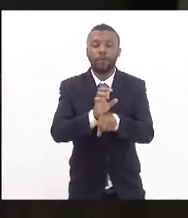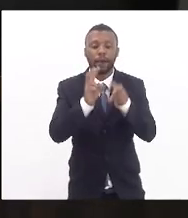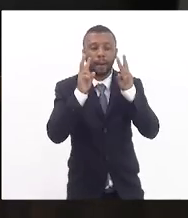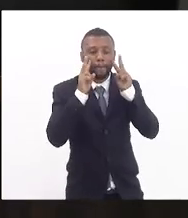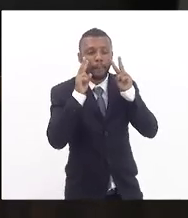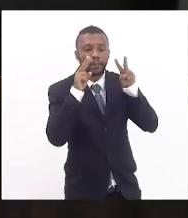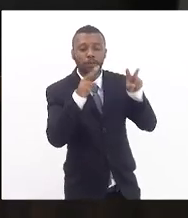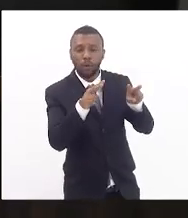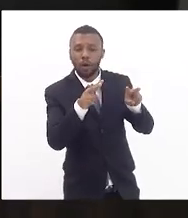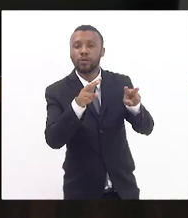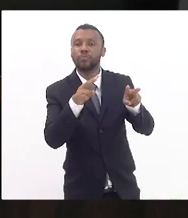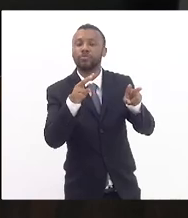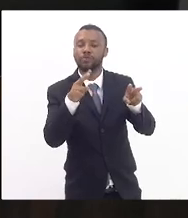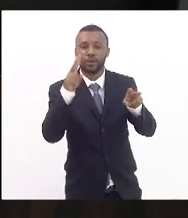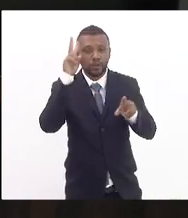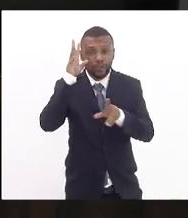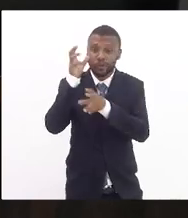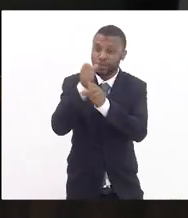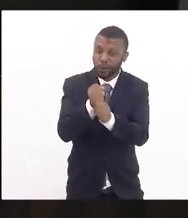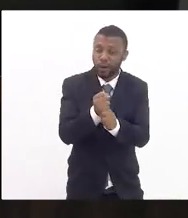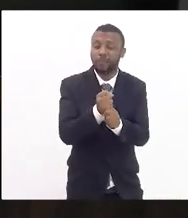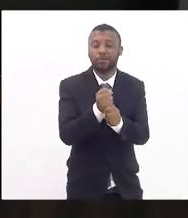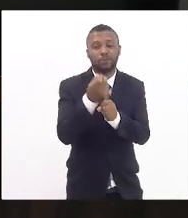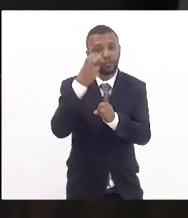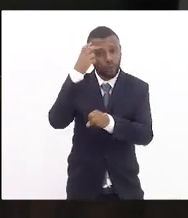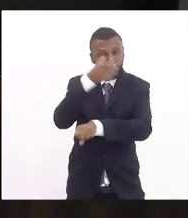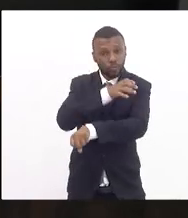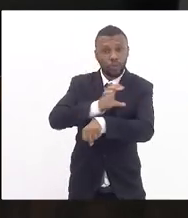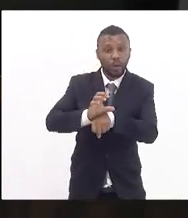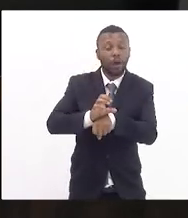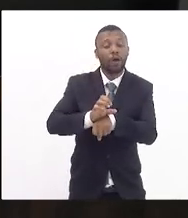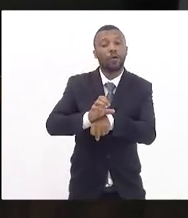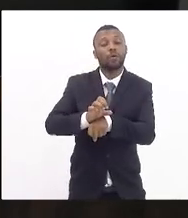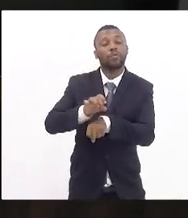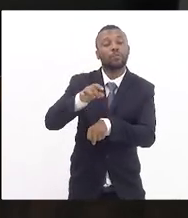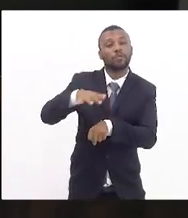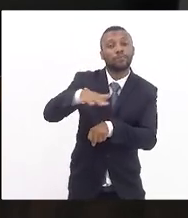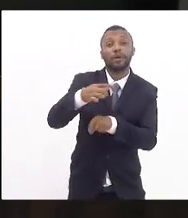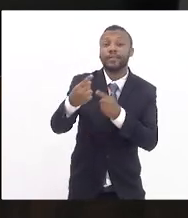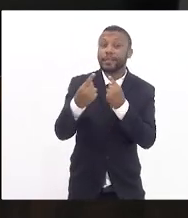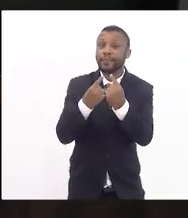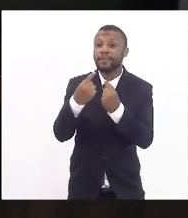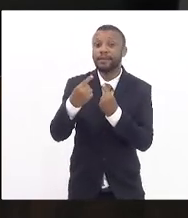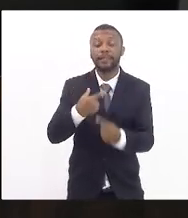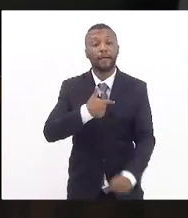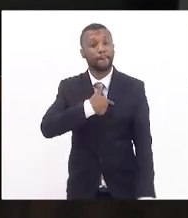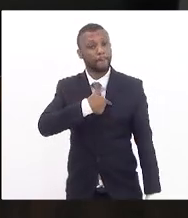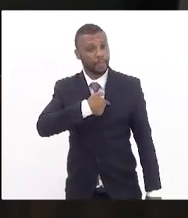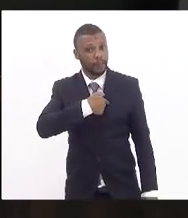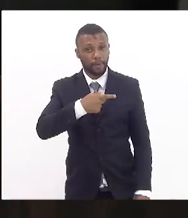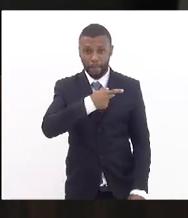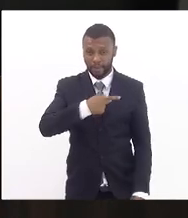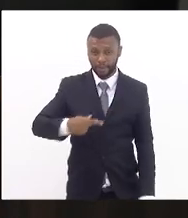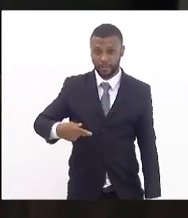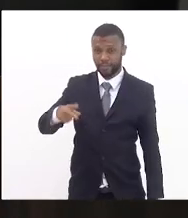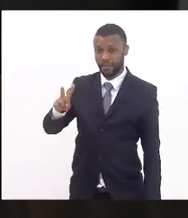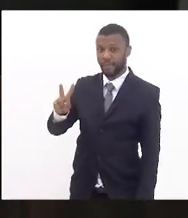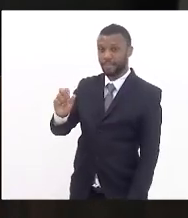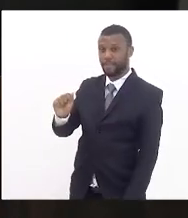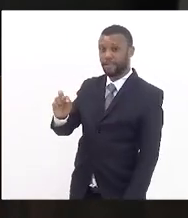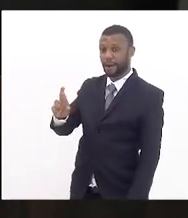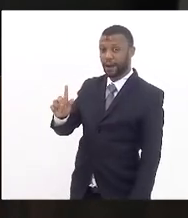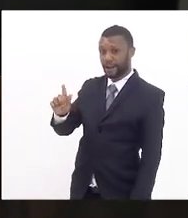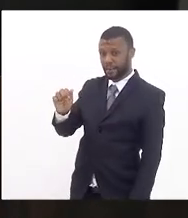de natureza imaterial do Estado do Rio de Janeiro, a Avenida Presidente Vargas, localizada no centro da cidade do